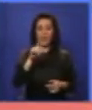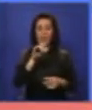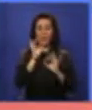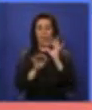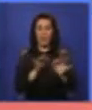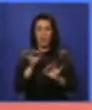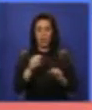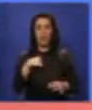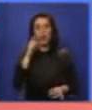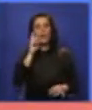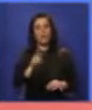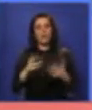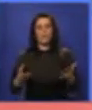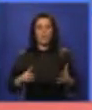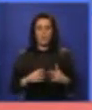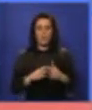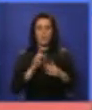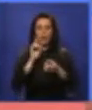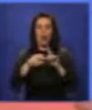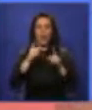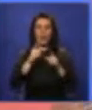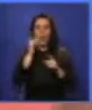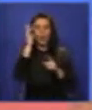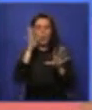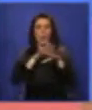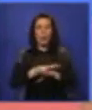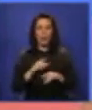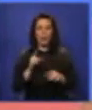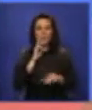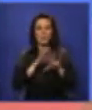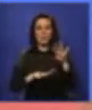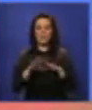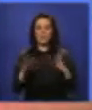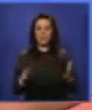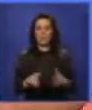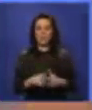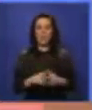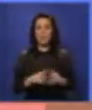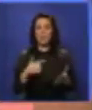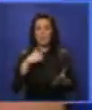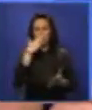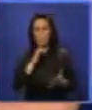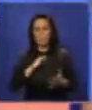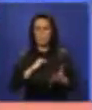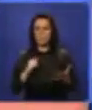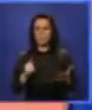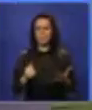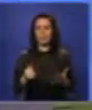a tratou, para nós vermos o tipo de truques que ela usou, porque me parece que